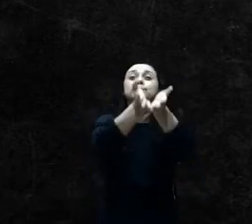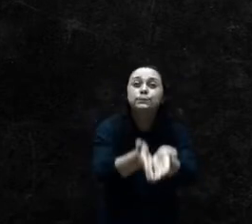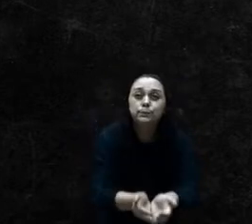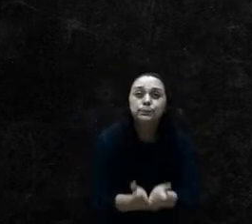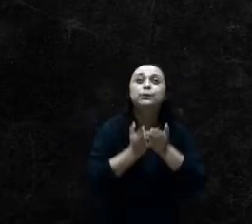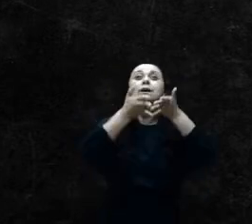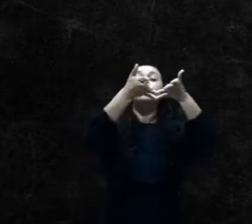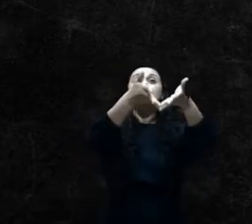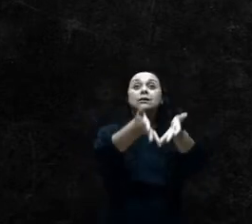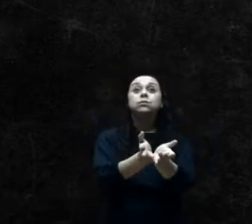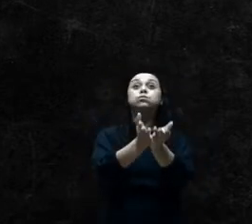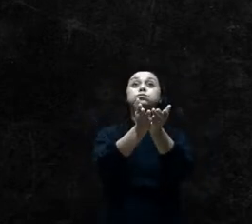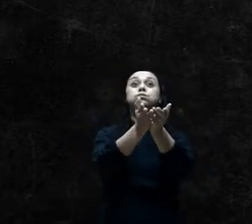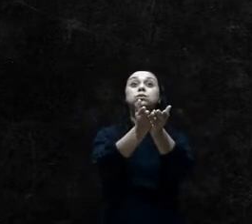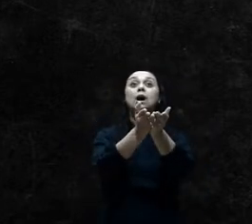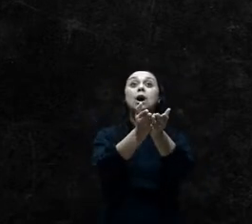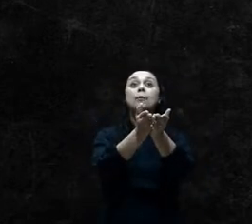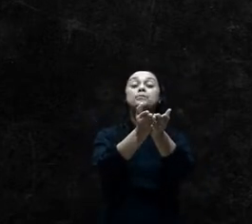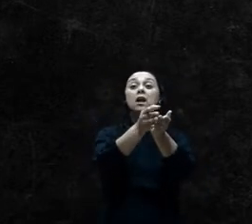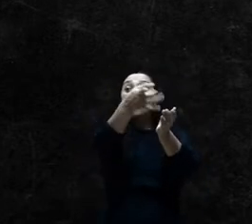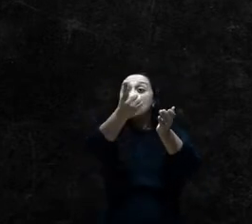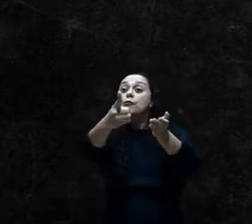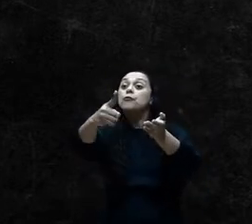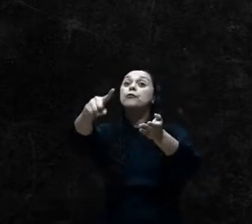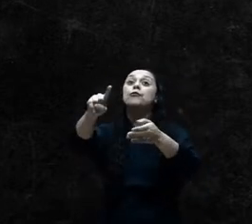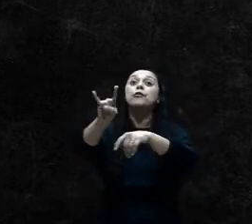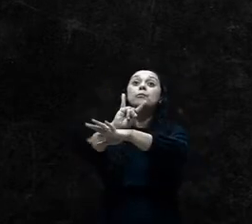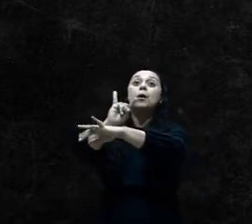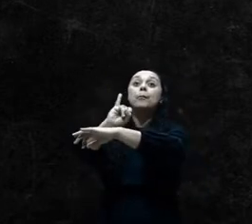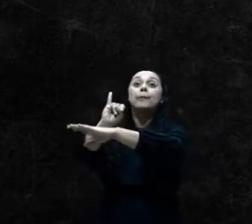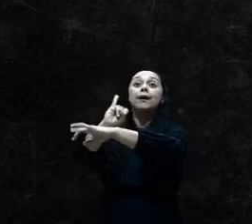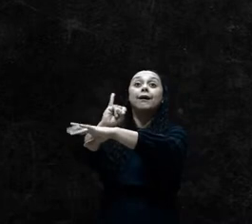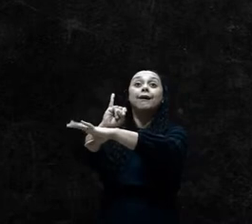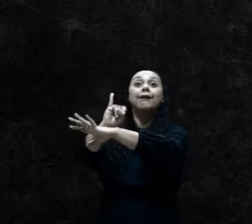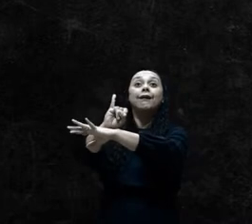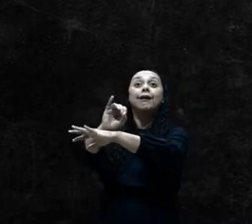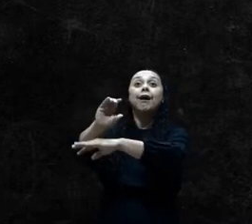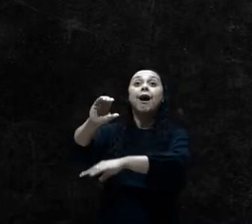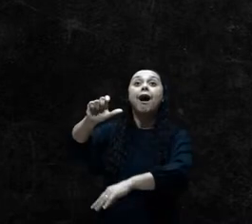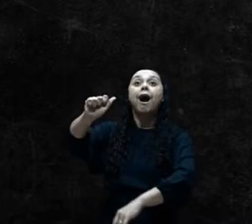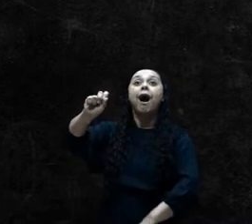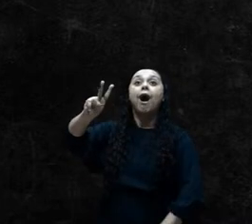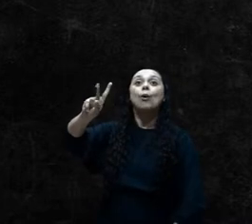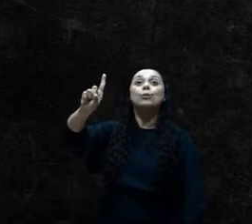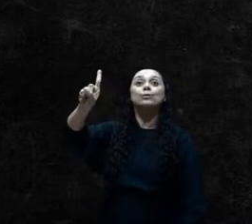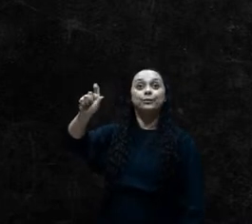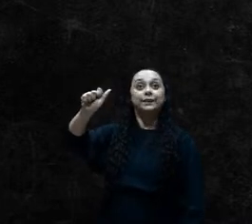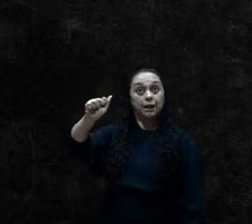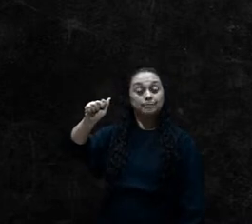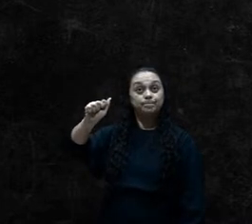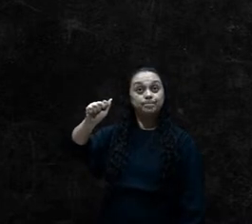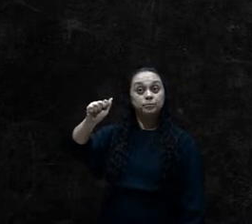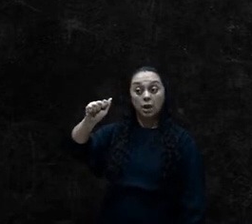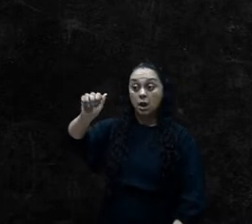passando ao abrigo da Ilha chamada caa com dificuldades conseguimos recolher o bote tendo isado bote os